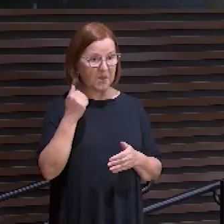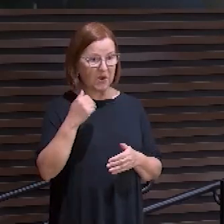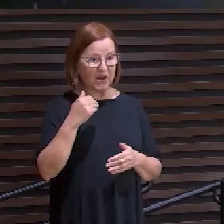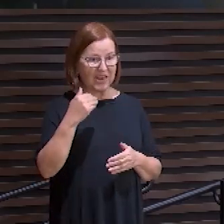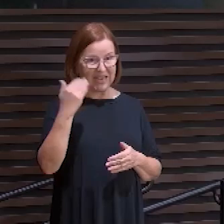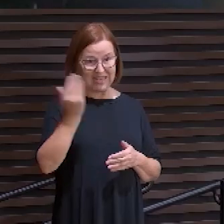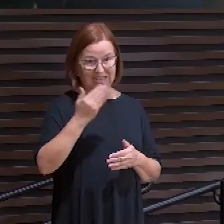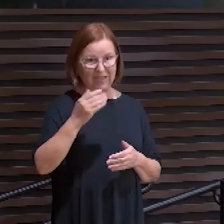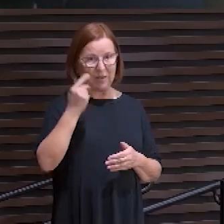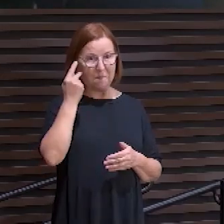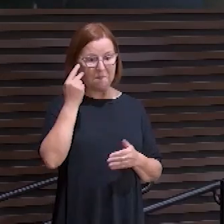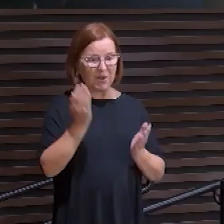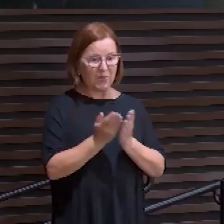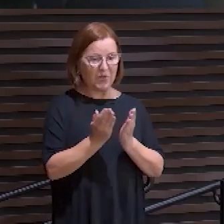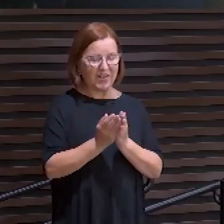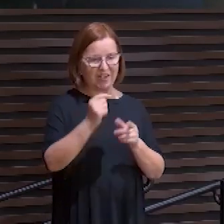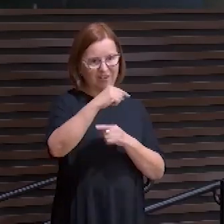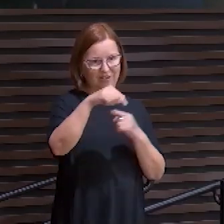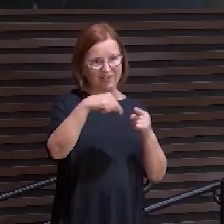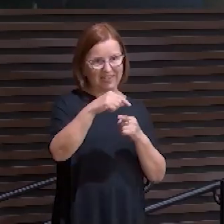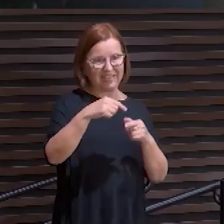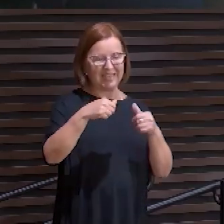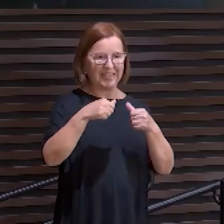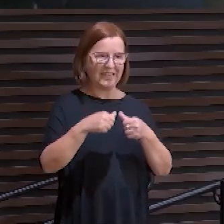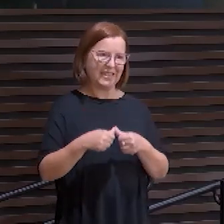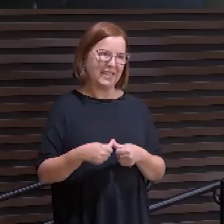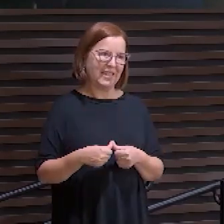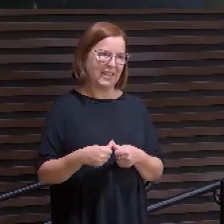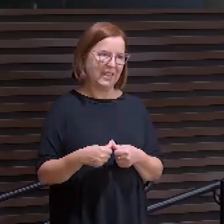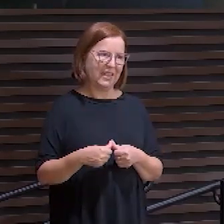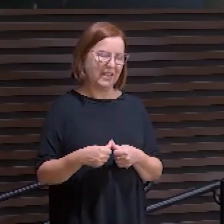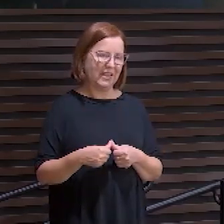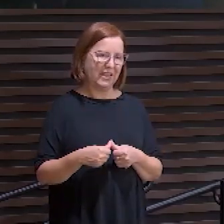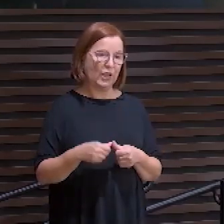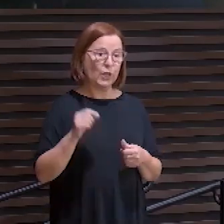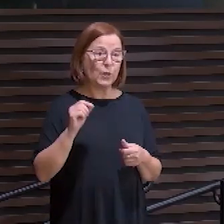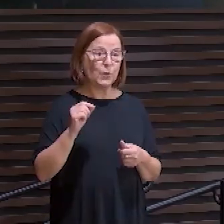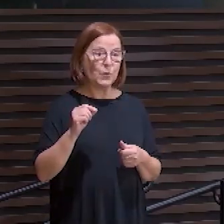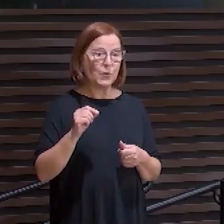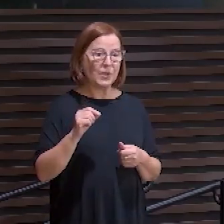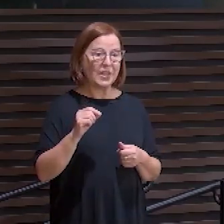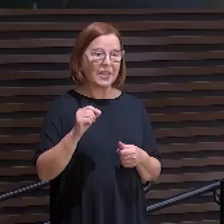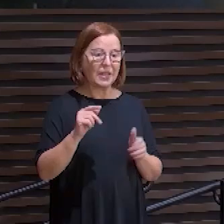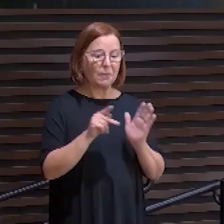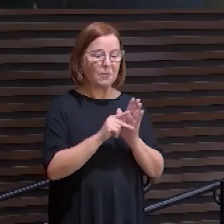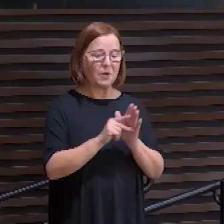santificado está naquilo que a sua família diz sobre ele.